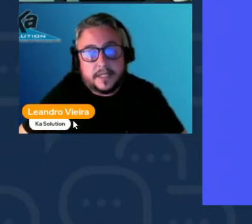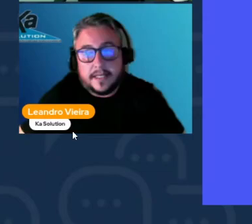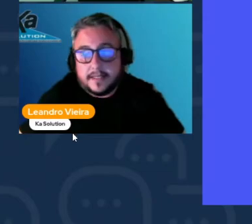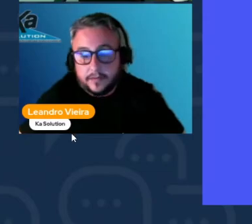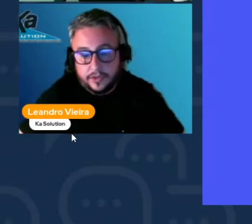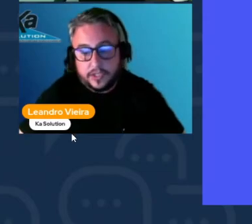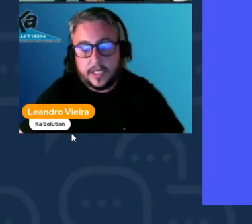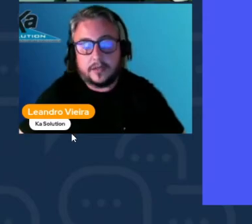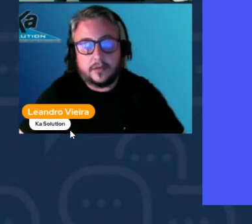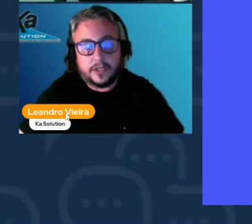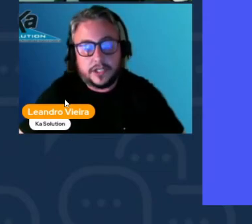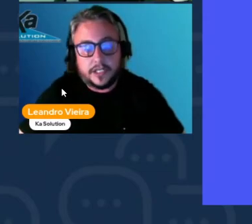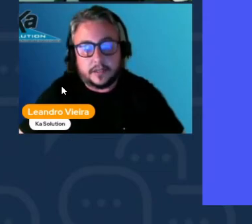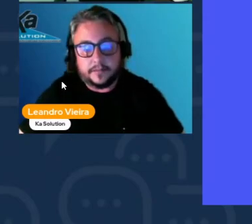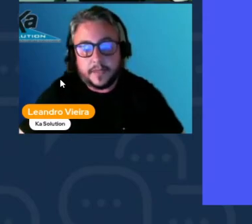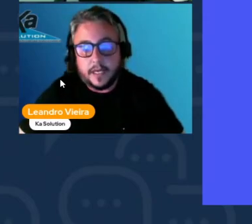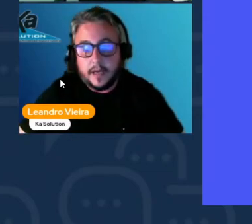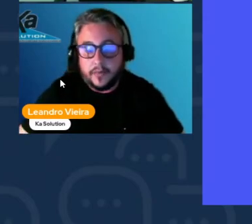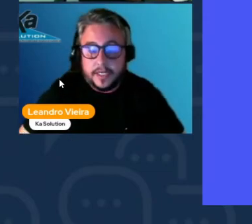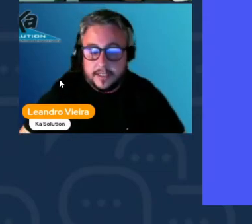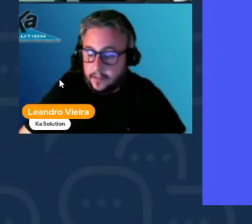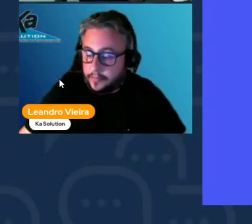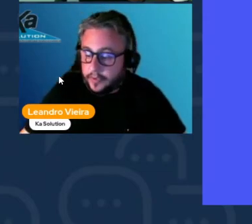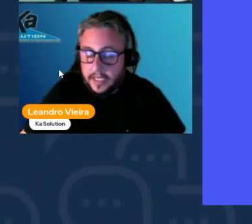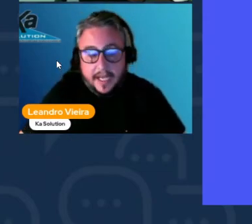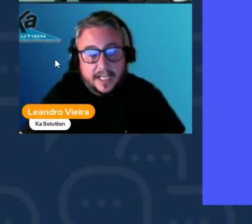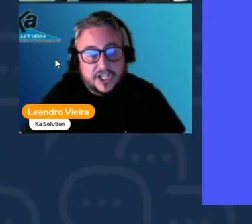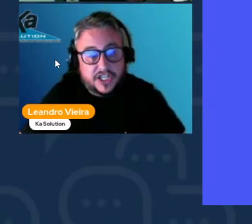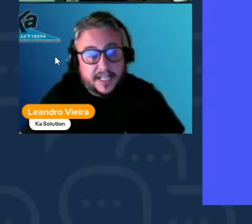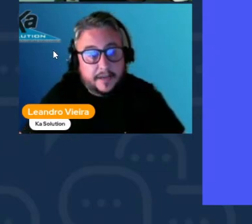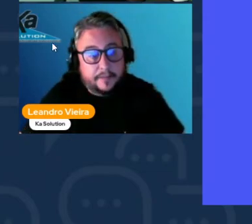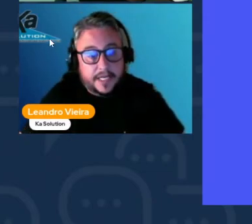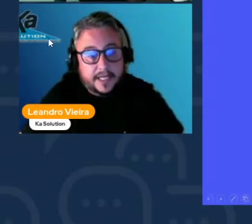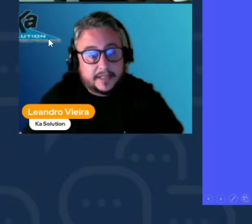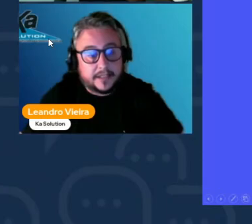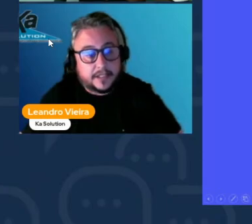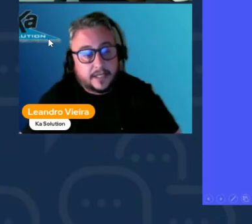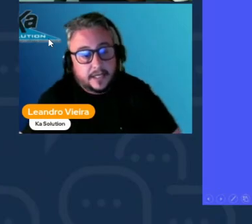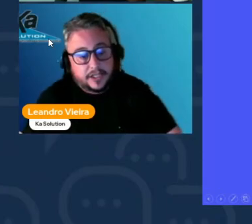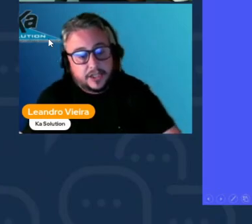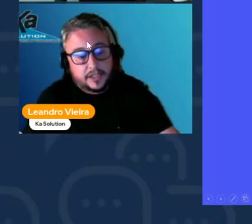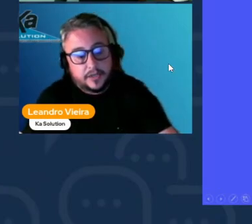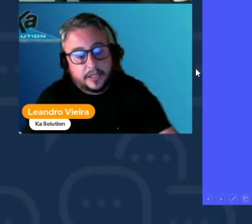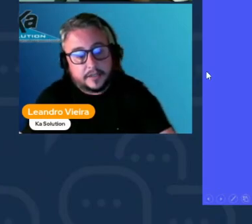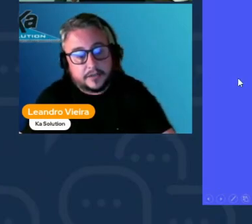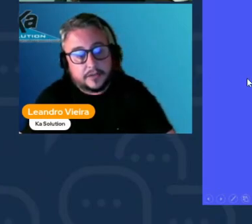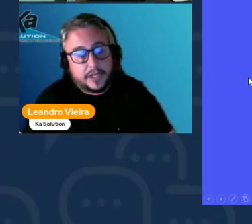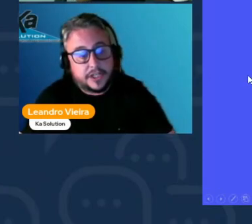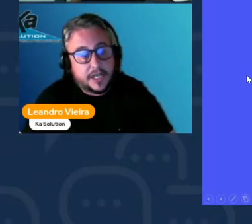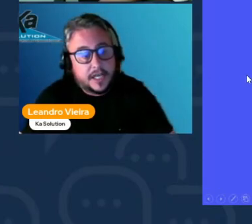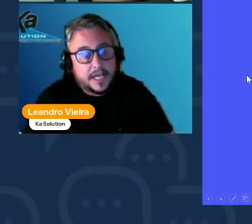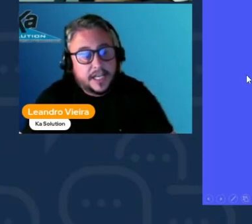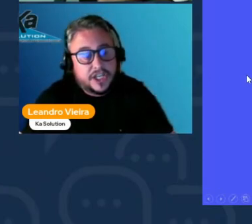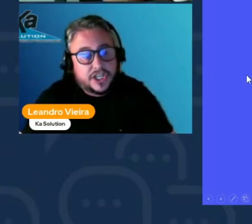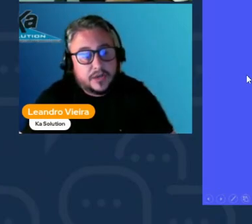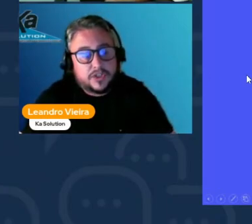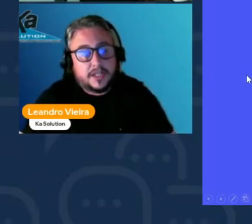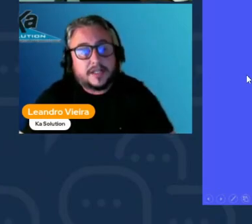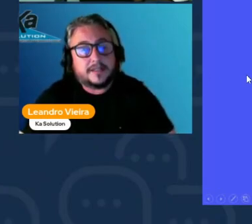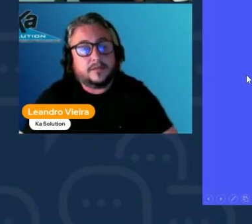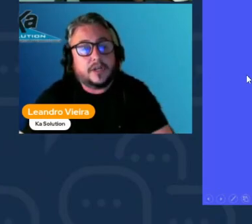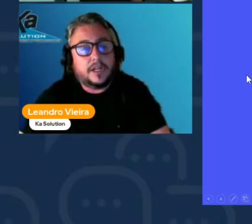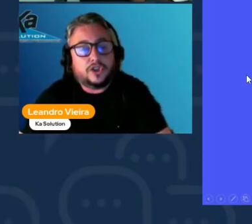de implantação de tecnologia. Por exemplo, a gente tem empresas, né, a gente tem organizações que